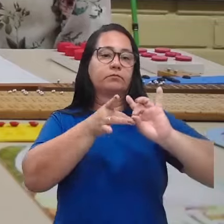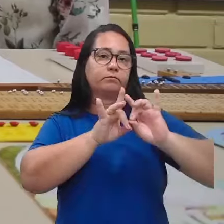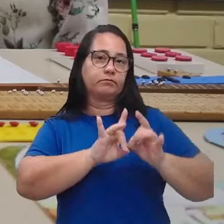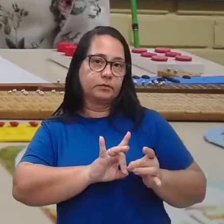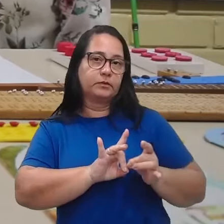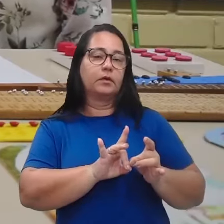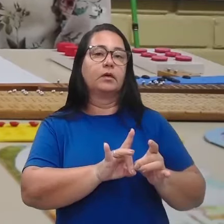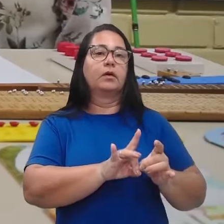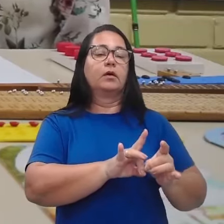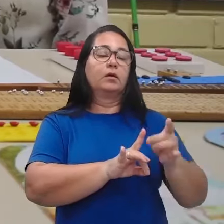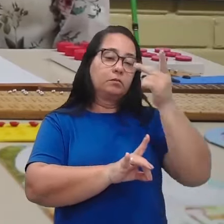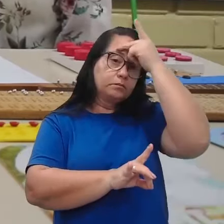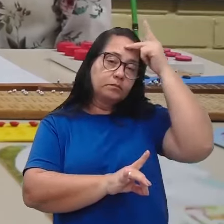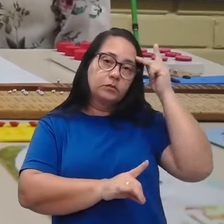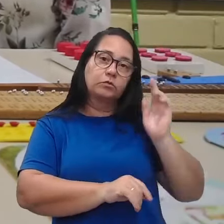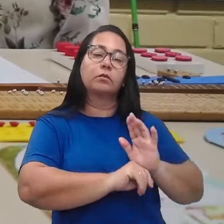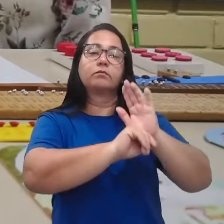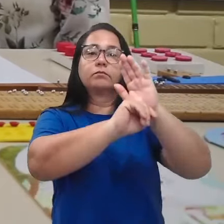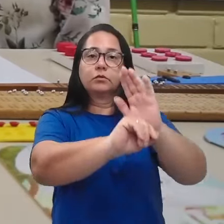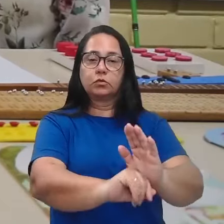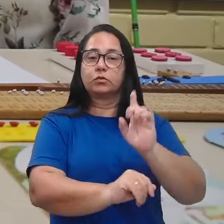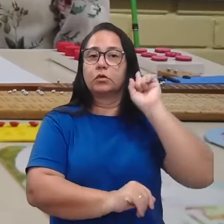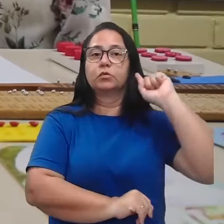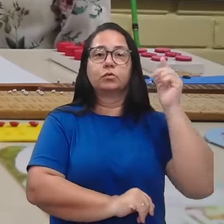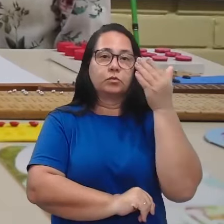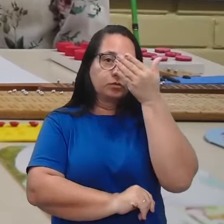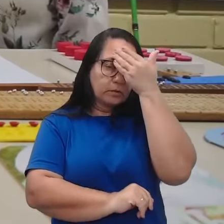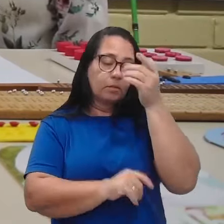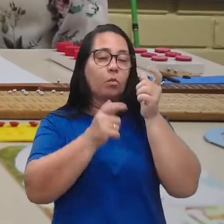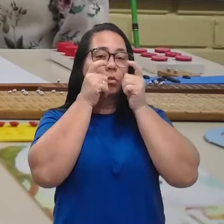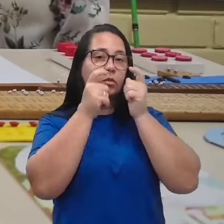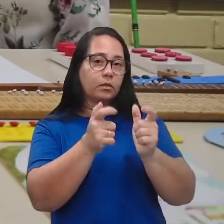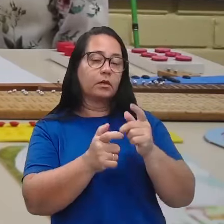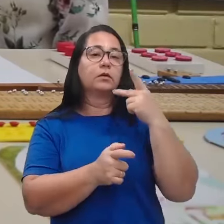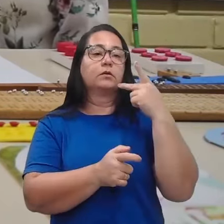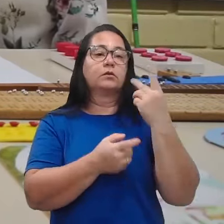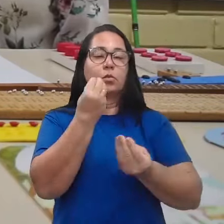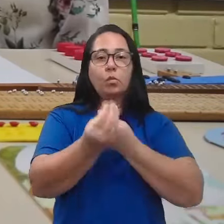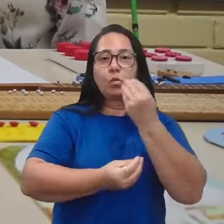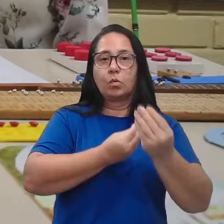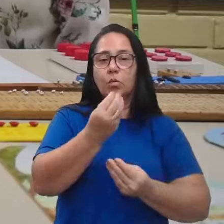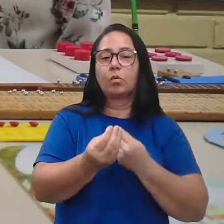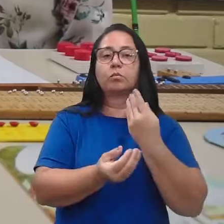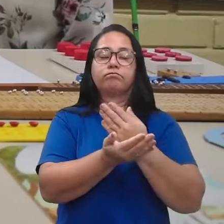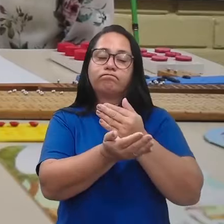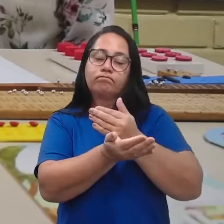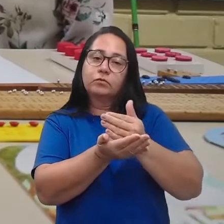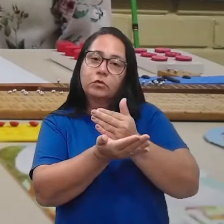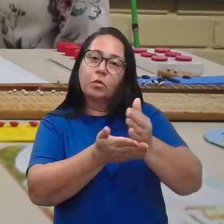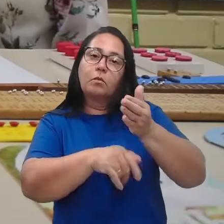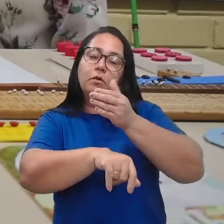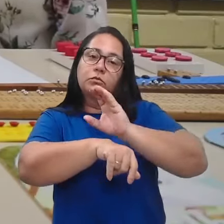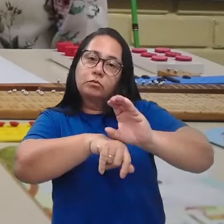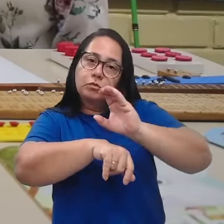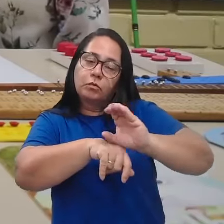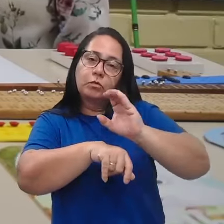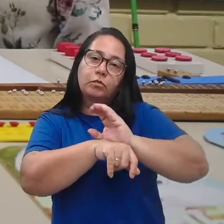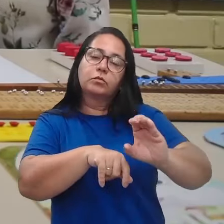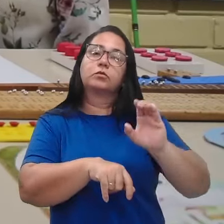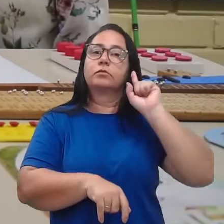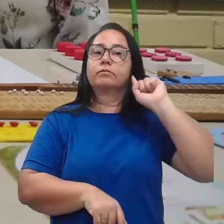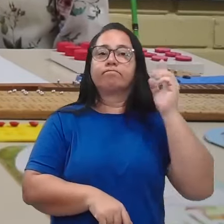da pessoa com surdocegueira. Muito interessante, professora, saber da sua formação, como foi o seu início também, né, na surdocegueira. Pelo jeito não